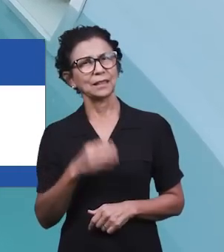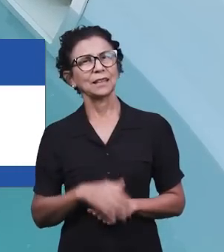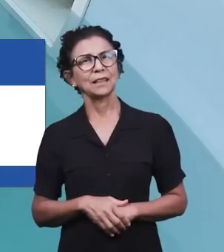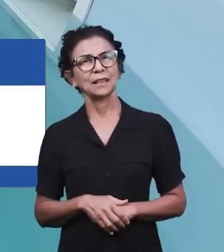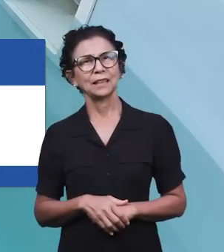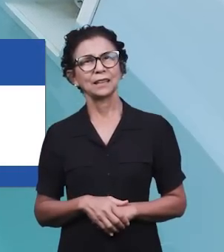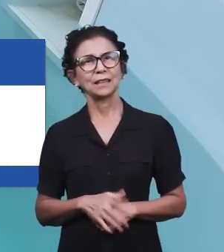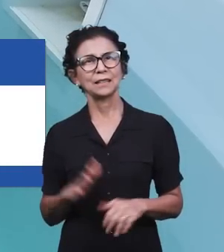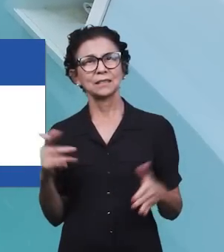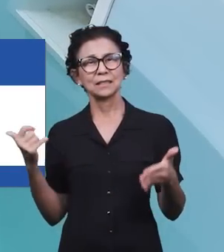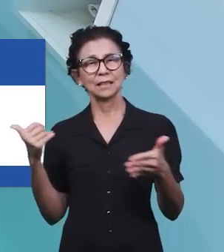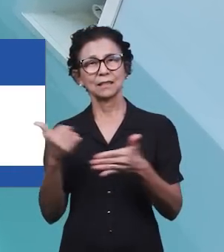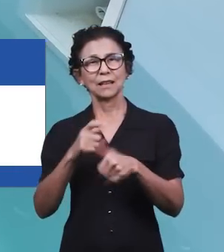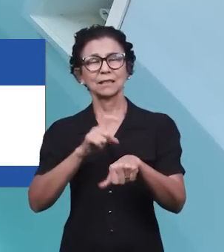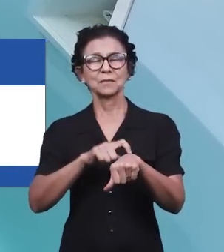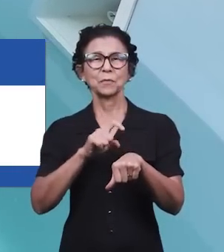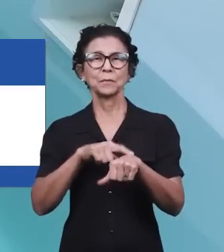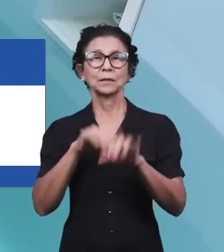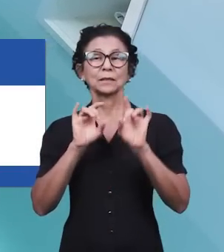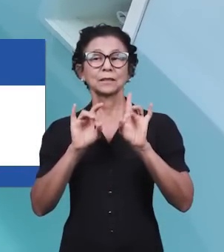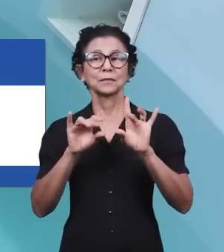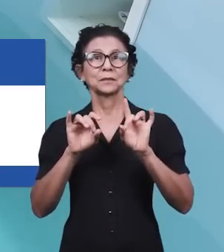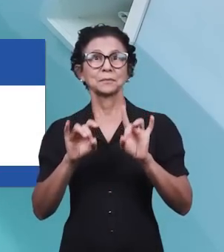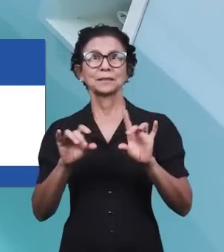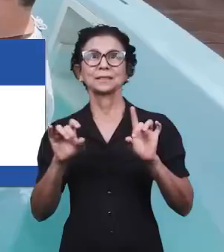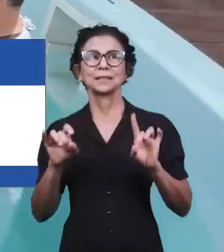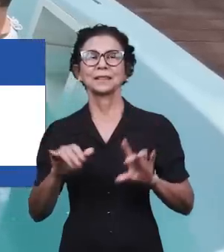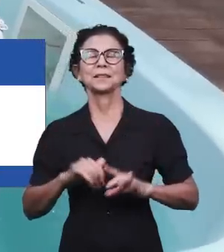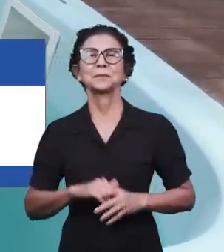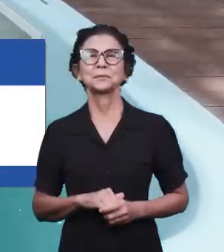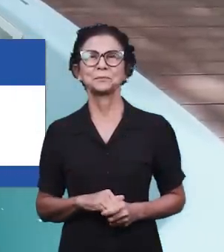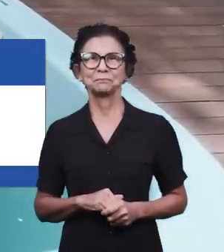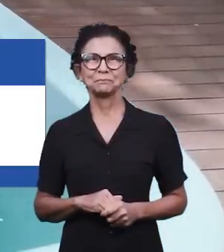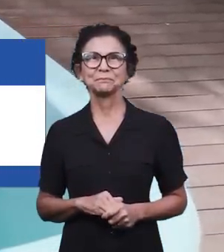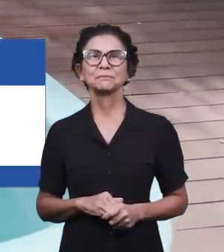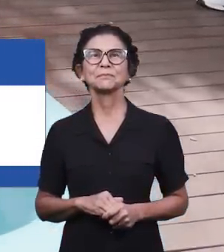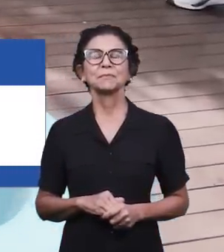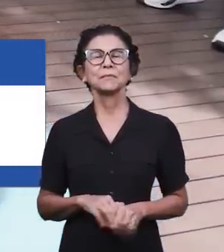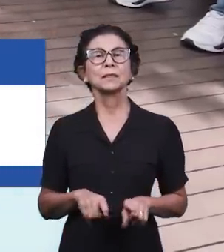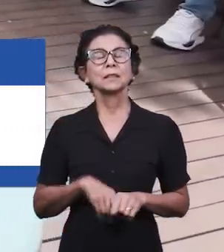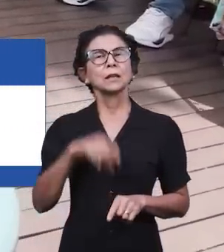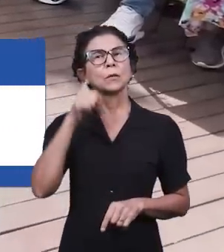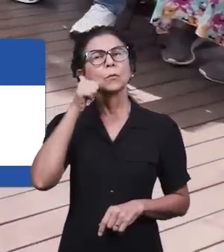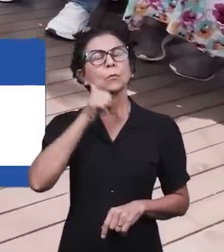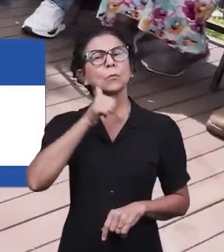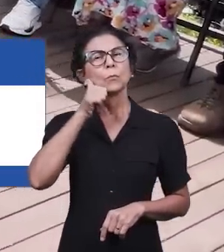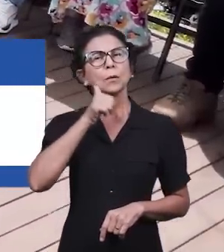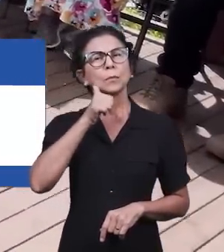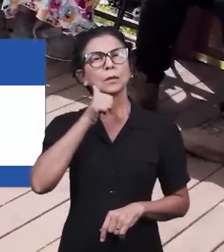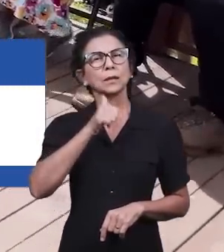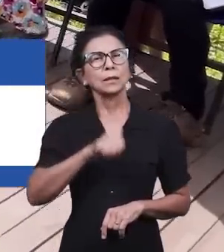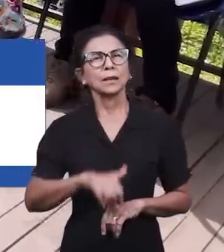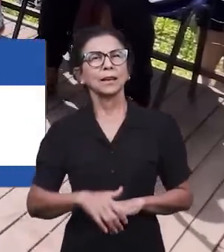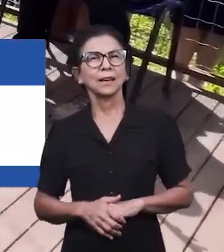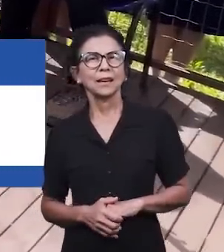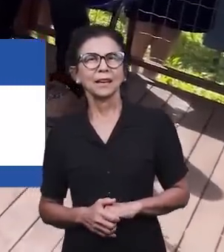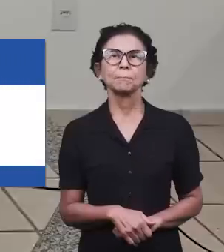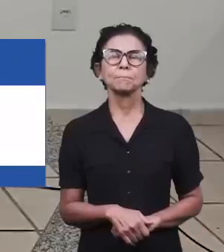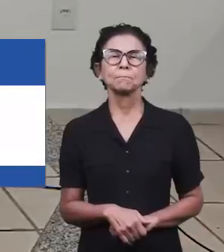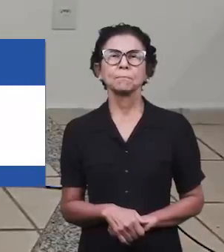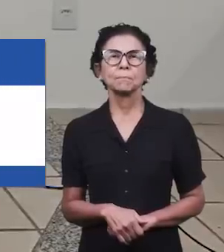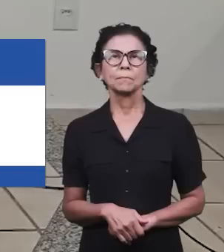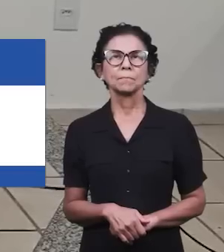para esse momento tão especial. Entre elas, a de uma senhora, a qual o pastor Marcelo irá nos